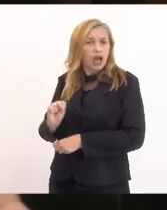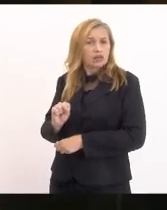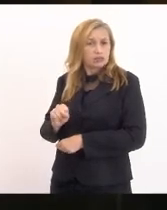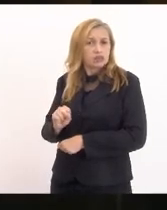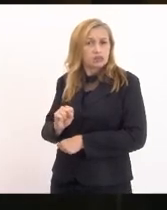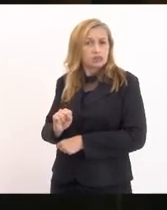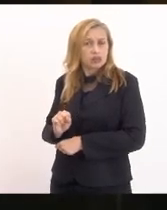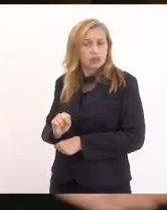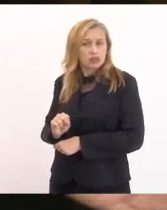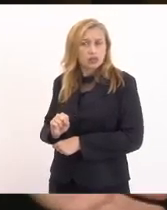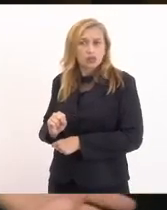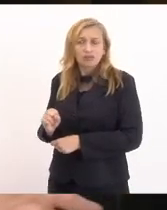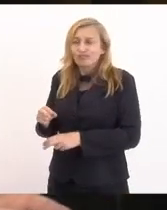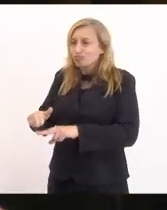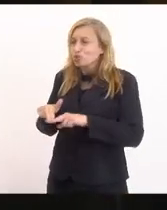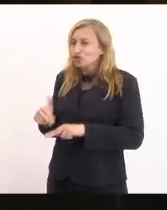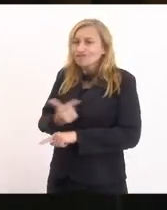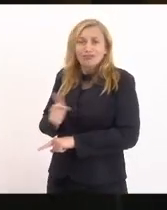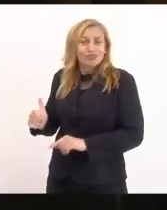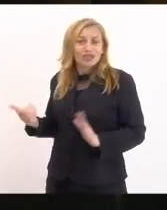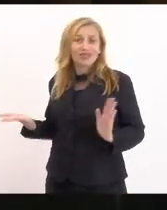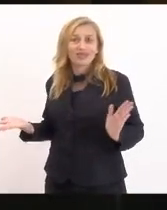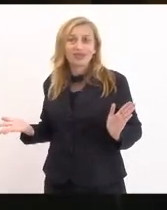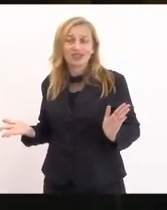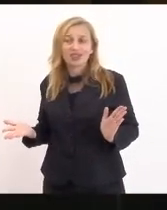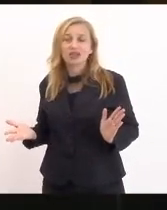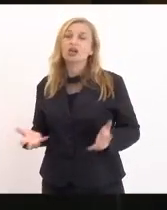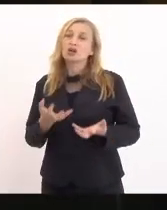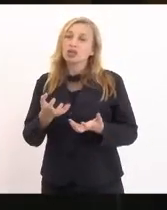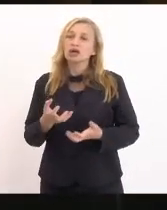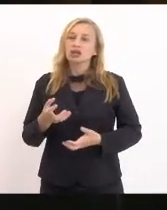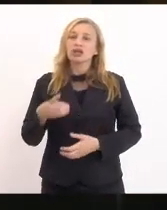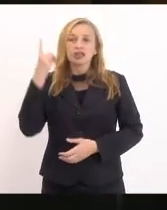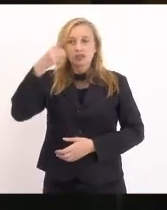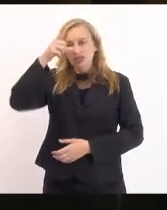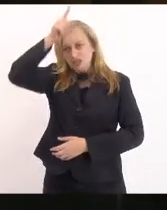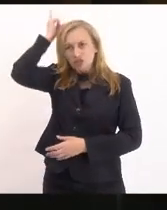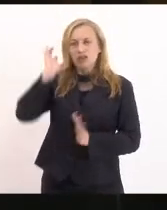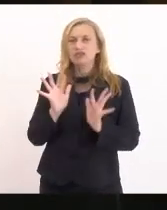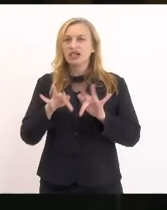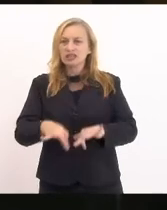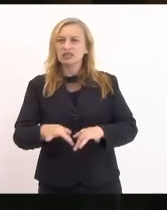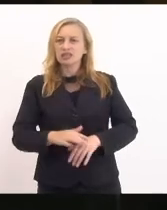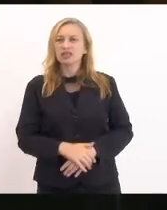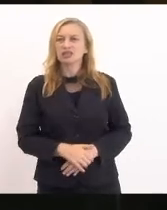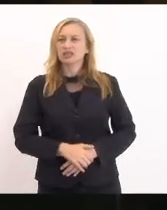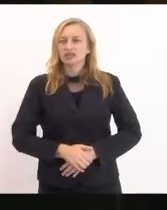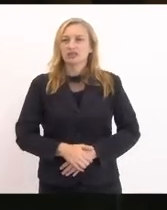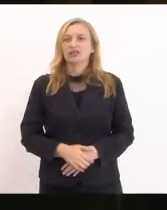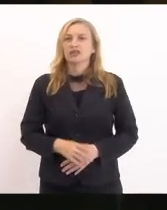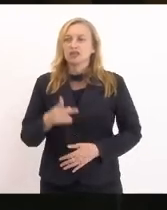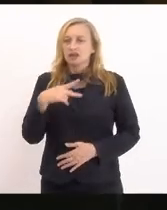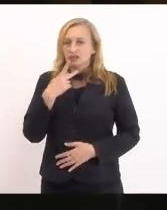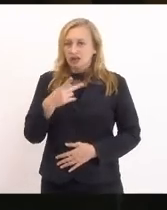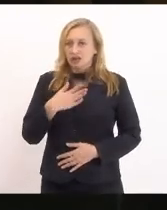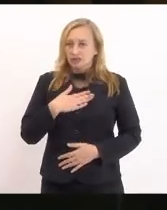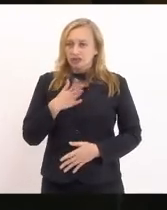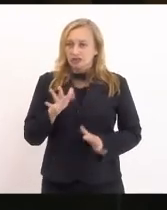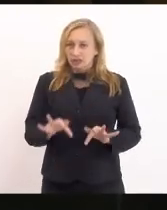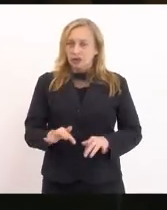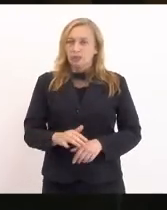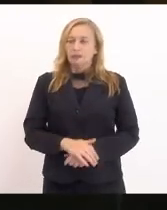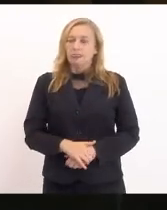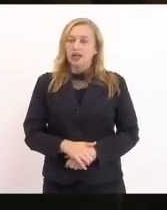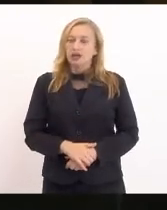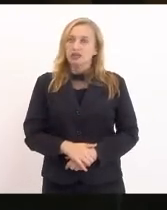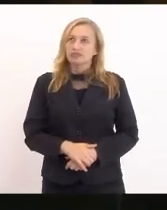fútil, sem qualquer tipo de fundamento. Queria, Luiz Paulo, já concluindo, fazer aqui essa manifestação